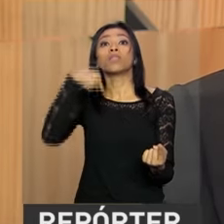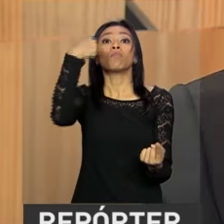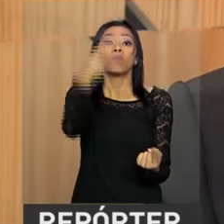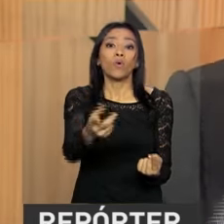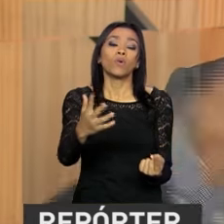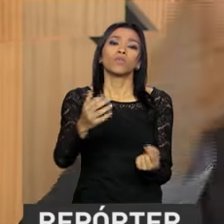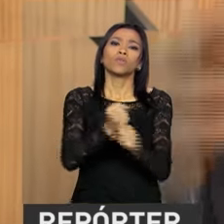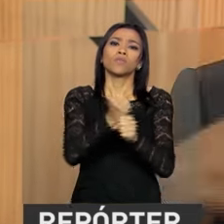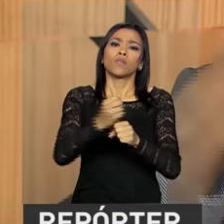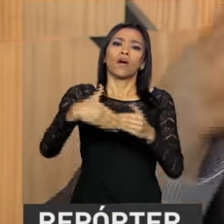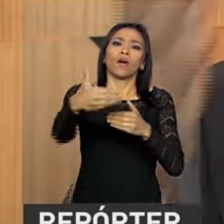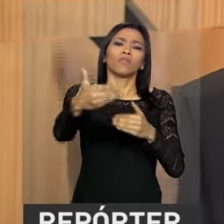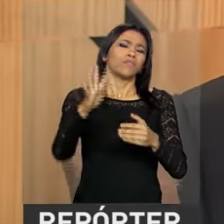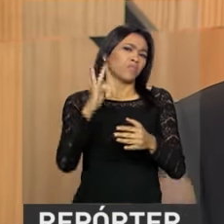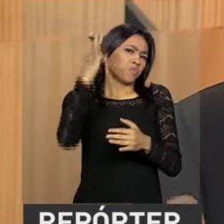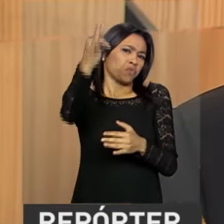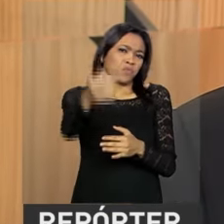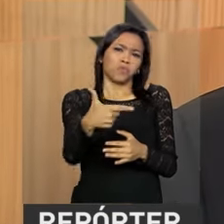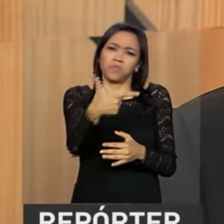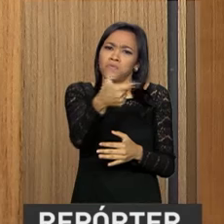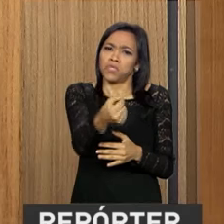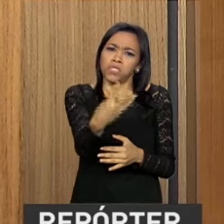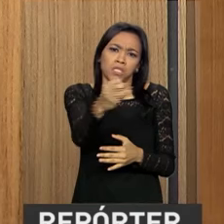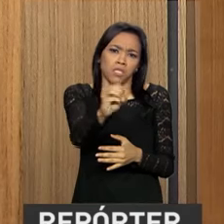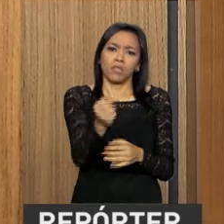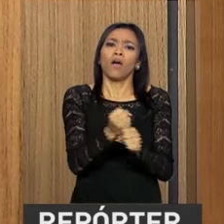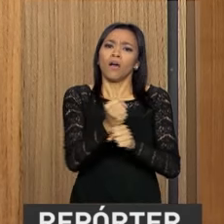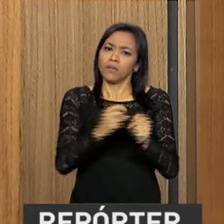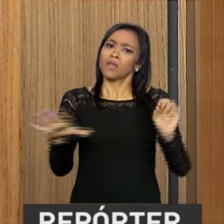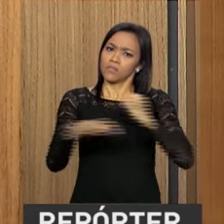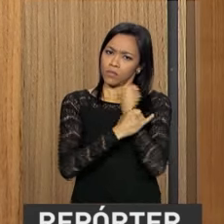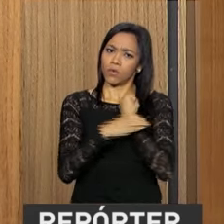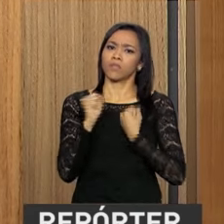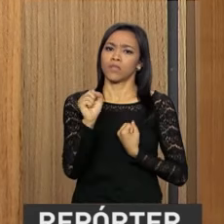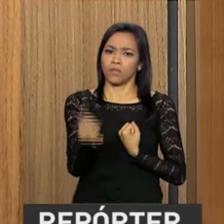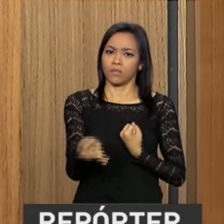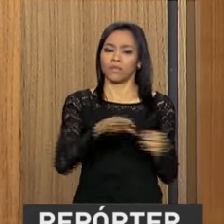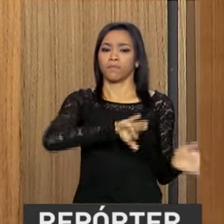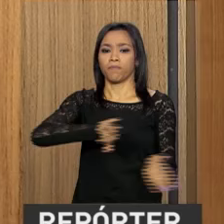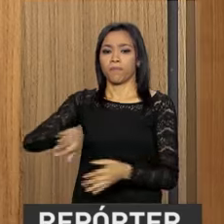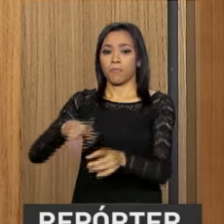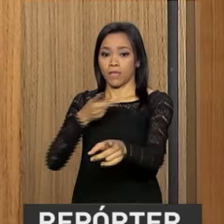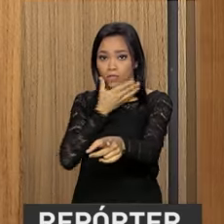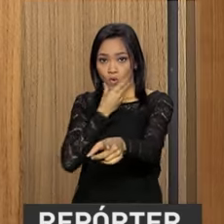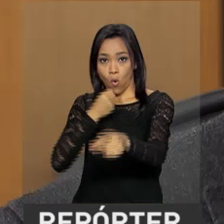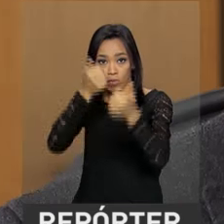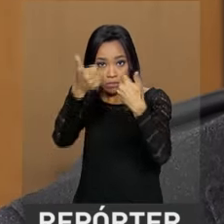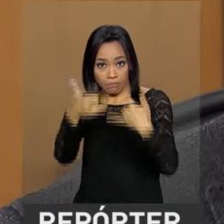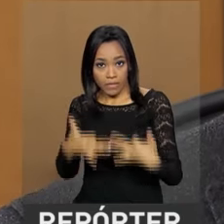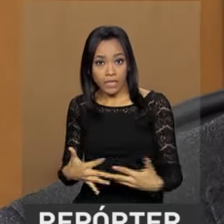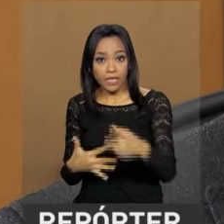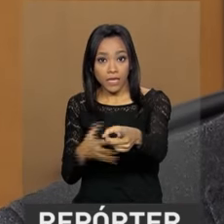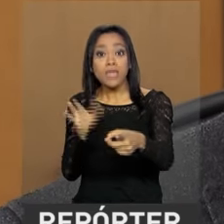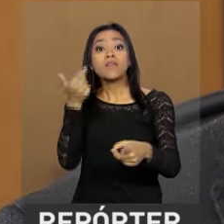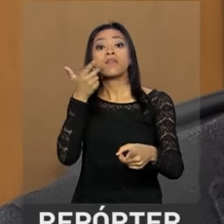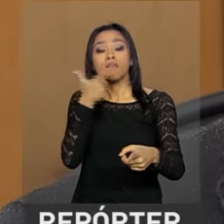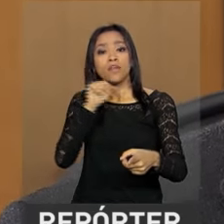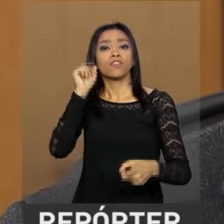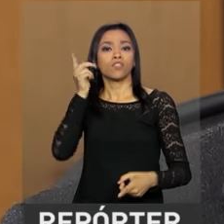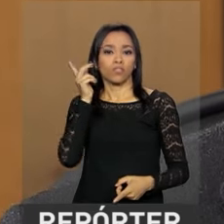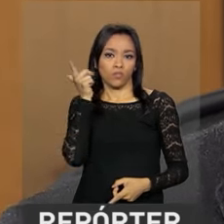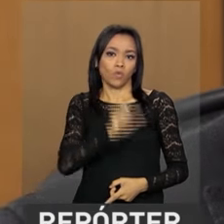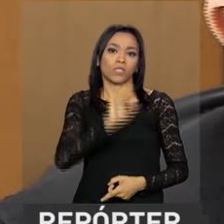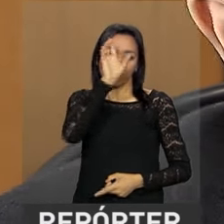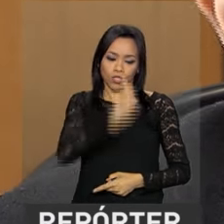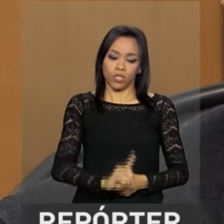e também nos que vão se aposentar daqui aos 20 30 anos o secretário de previdência Marcelo Caetano explica que a aposentadoria de quem já tem direito